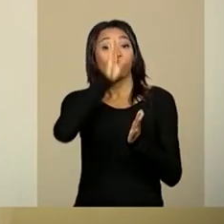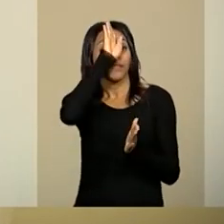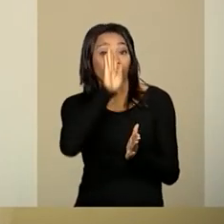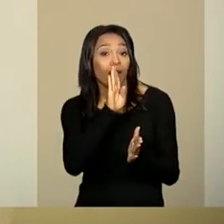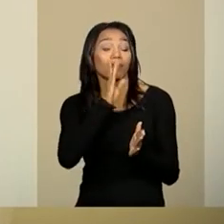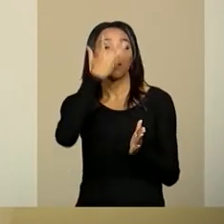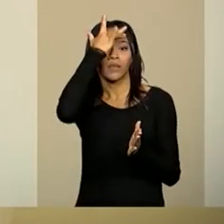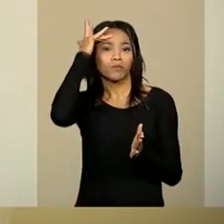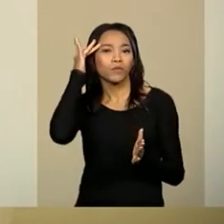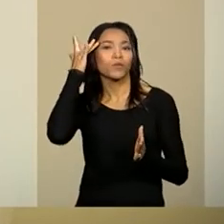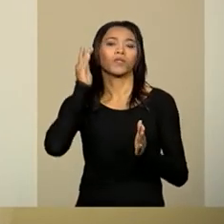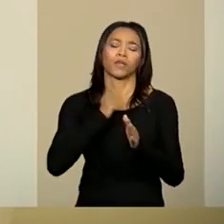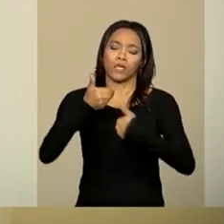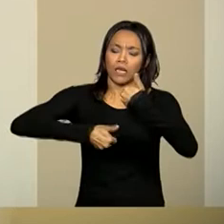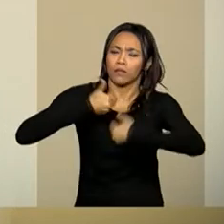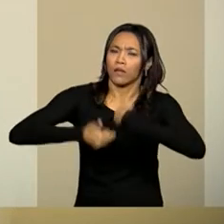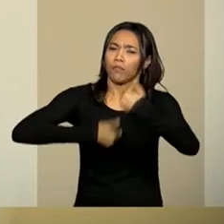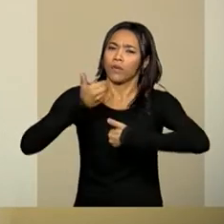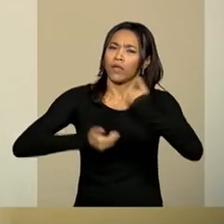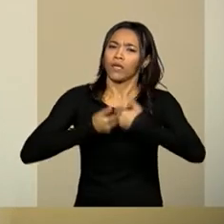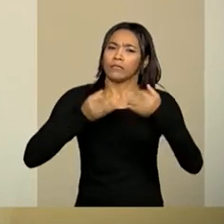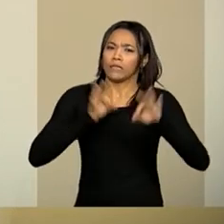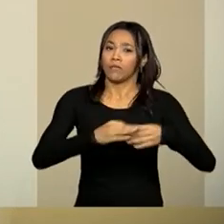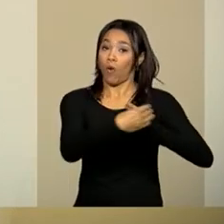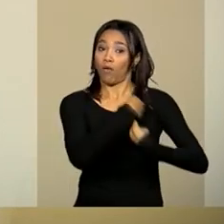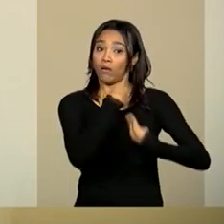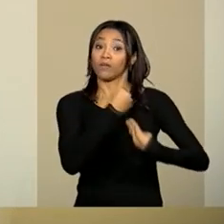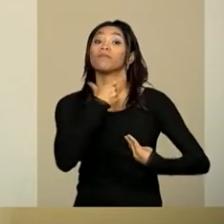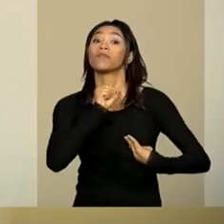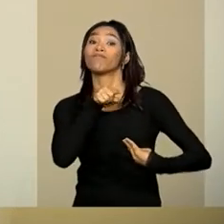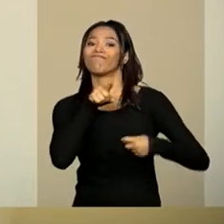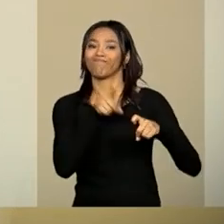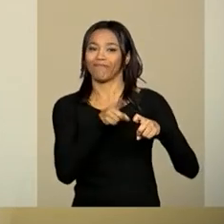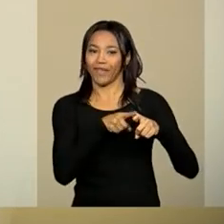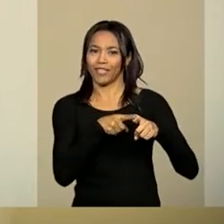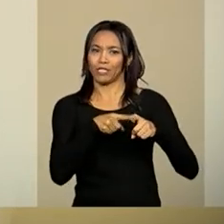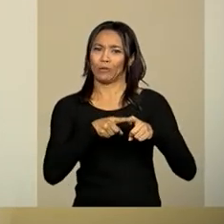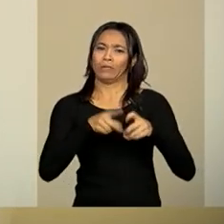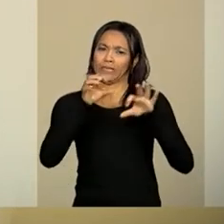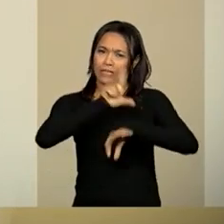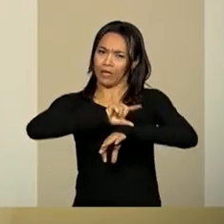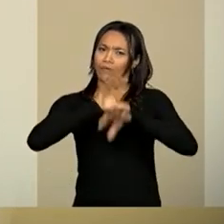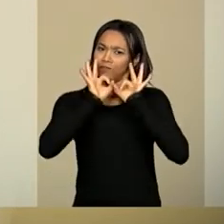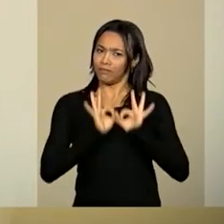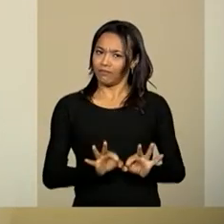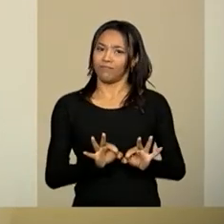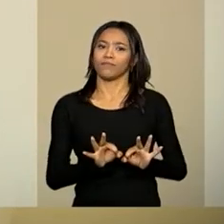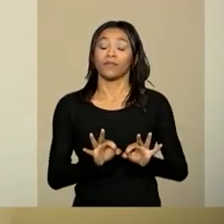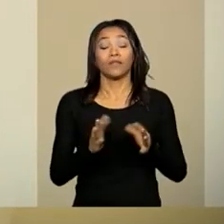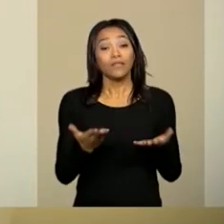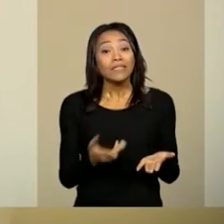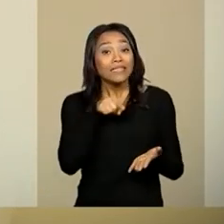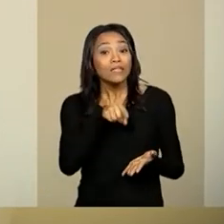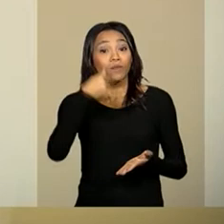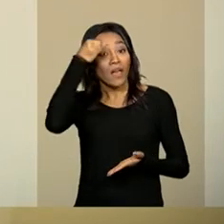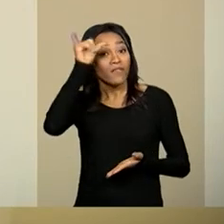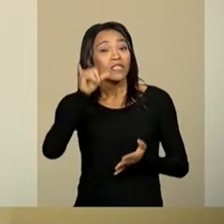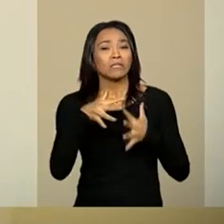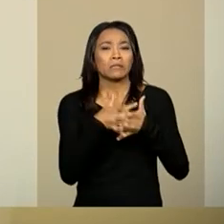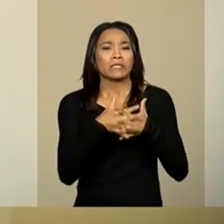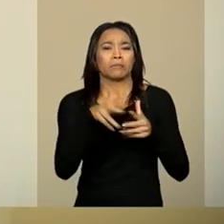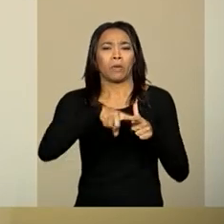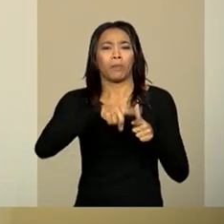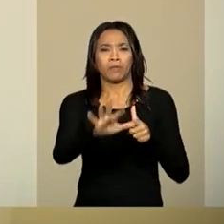pessoas fazem o tratamento de acordo com a quer comendação médica na dose certa na hora certa isso evita